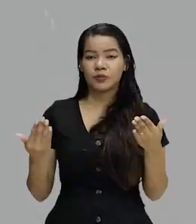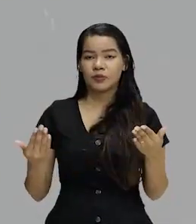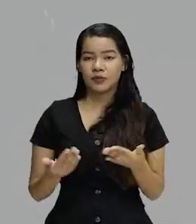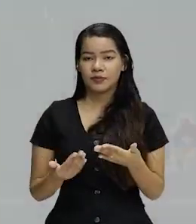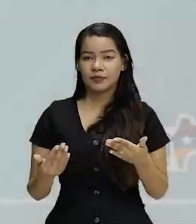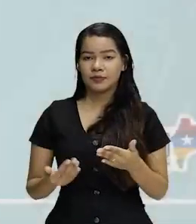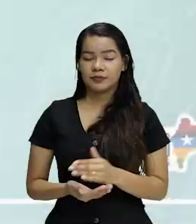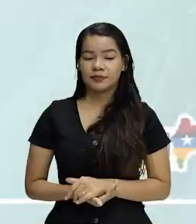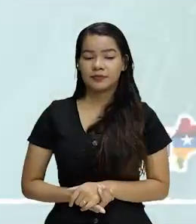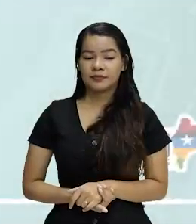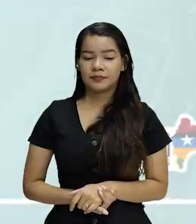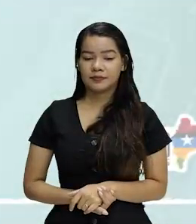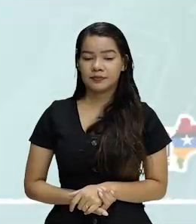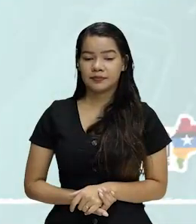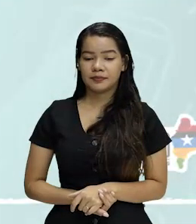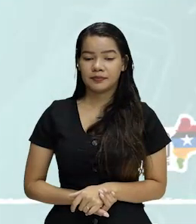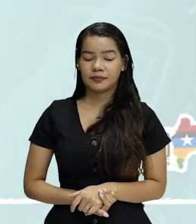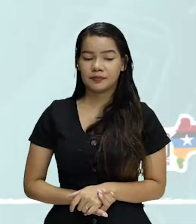presente.